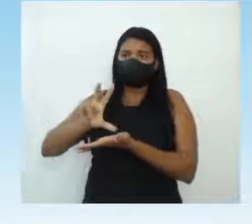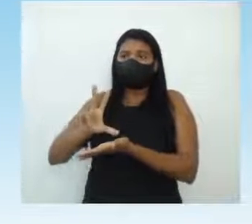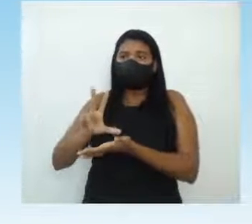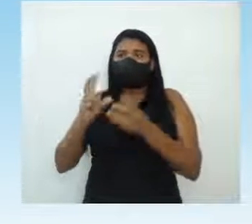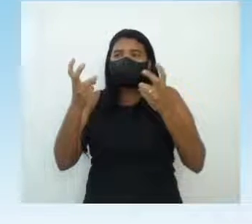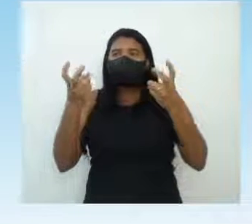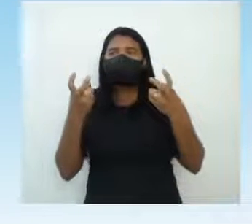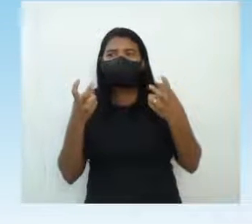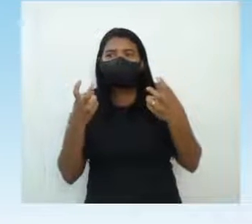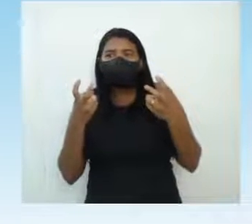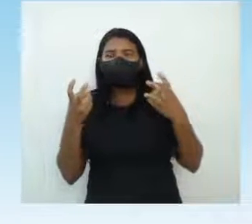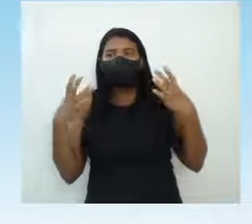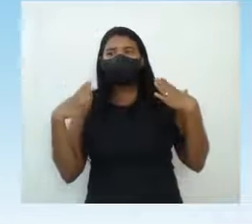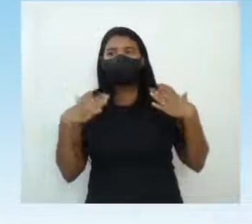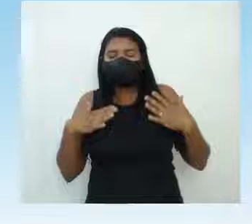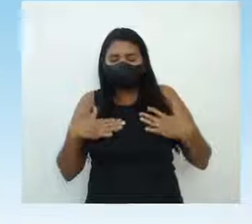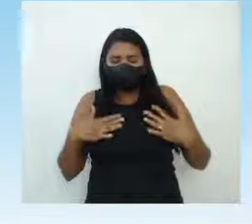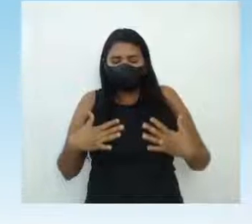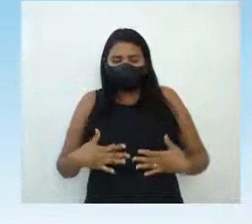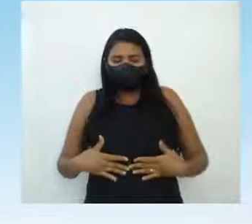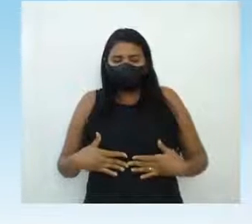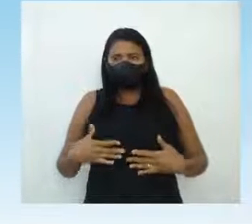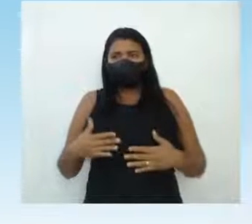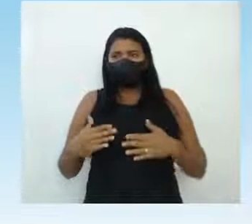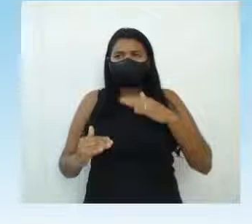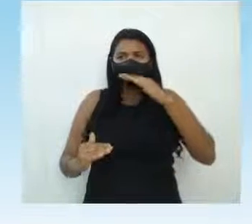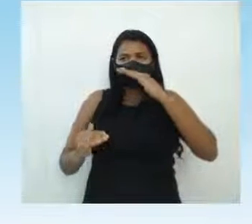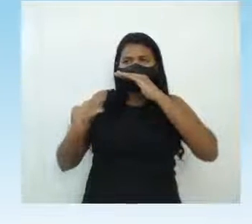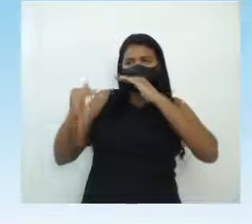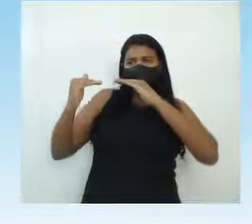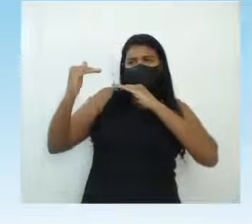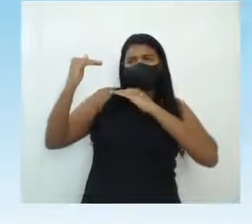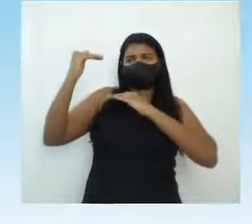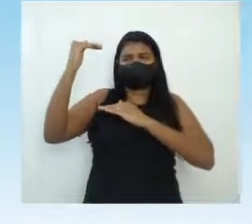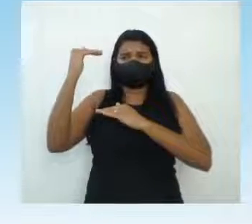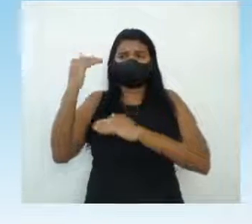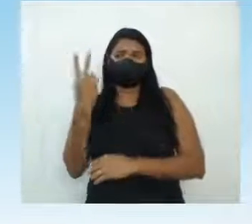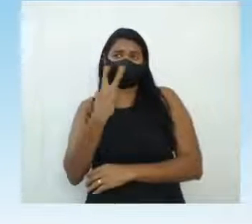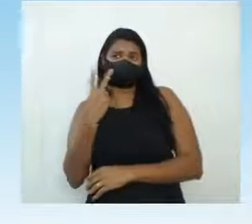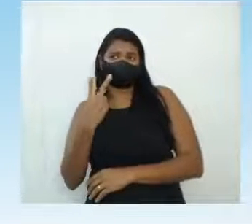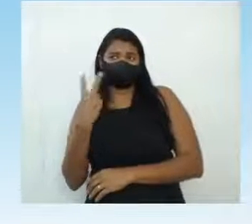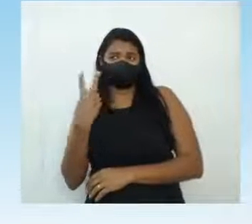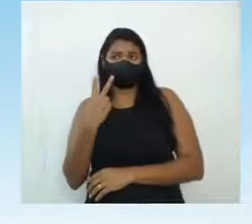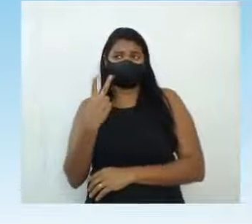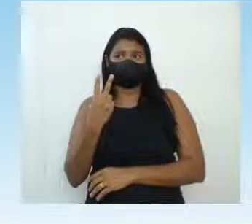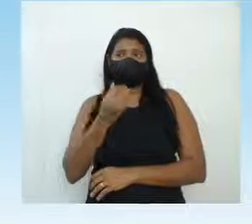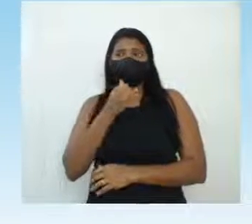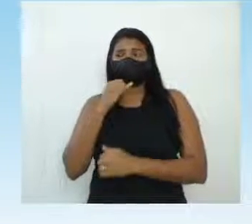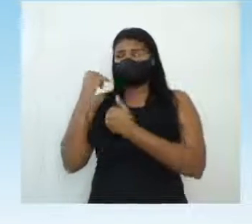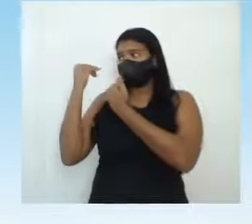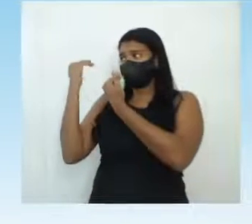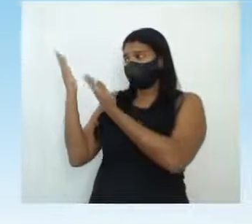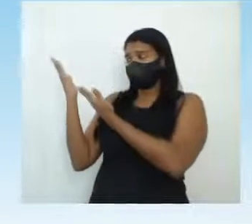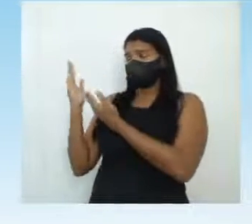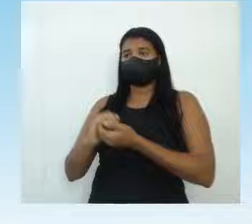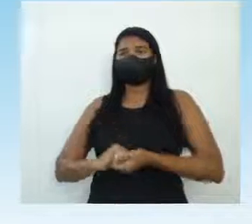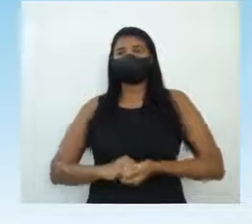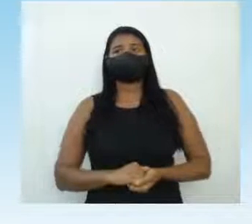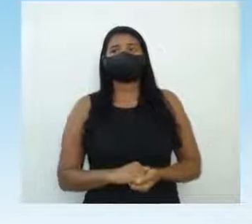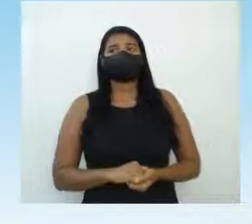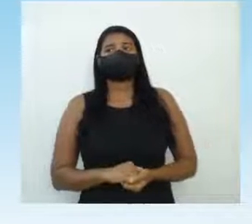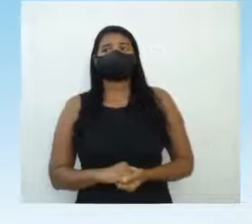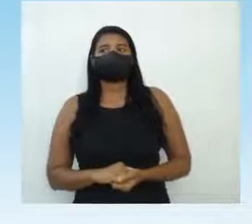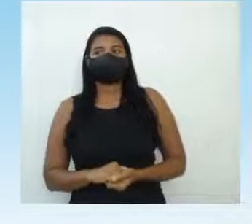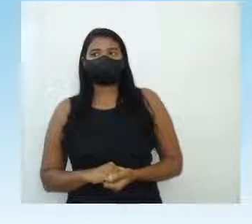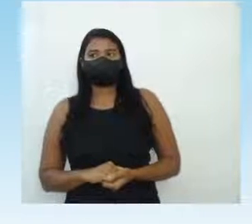tensão muscular muito elevada nesses dois exemplos que a gente está vendo aí, né? Mas isso